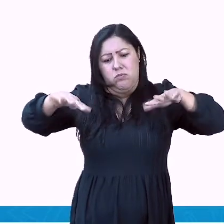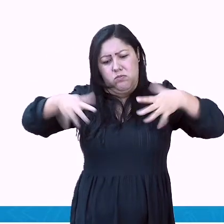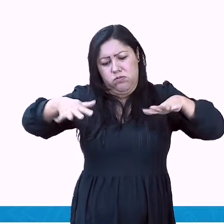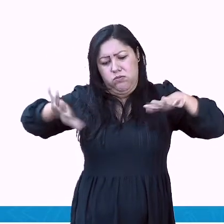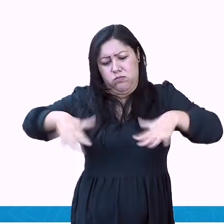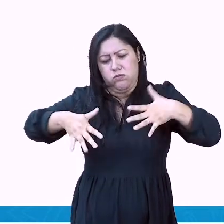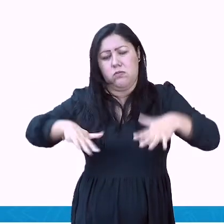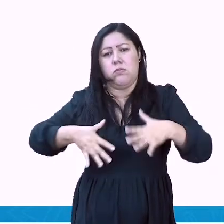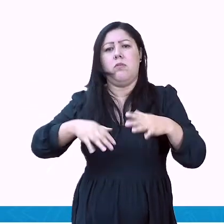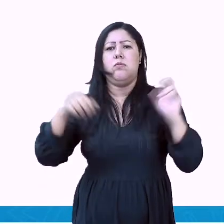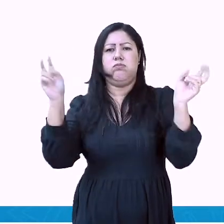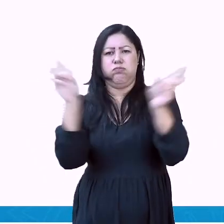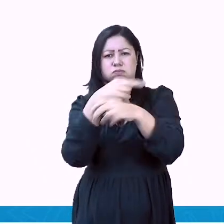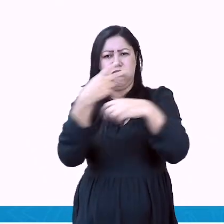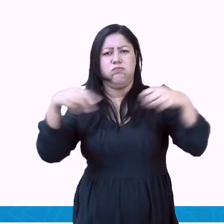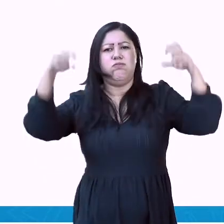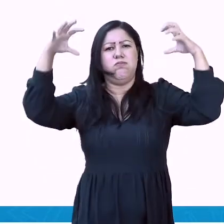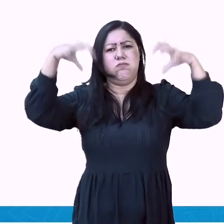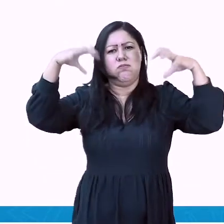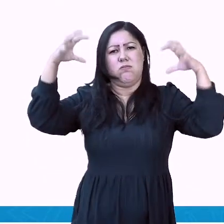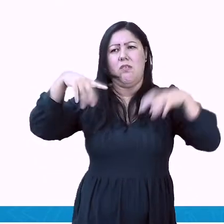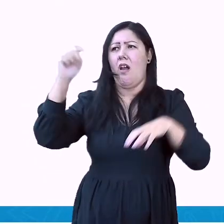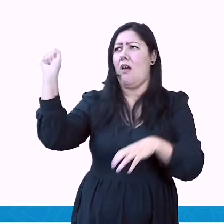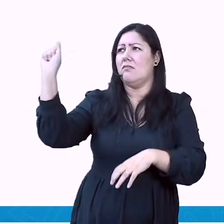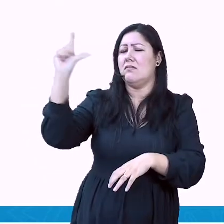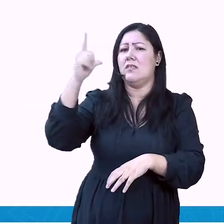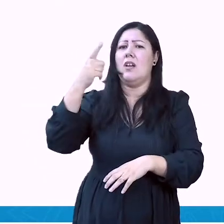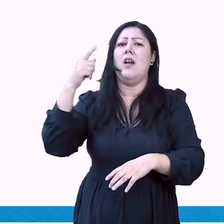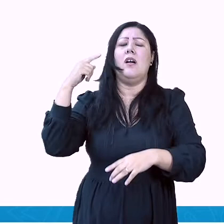do sol, da chuva, do tempo.